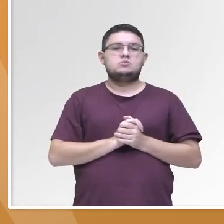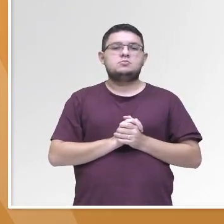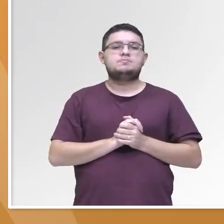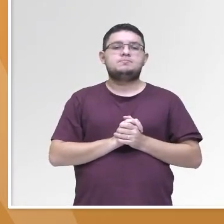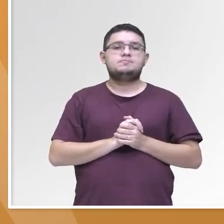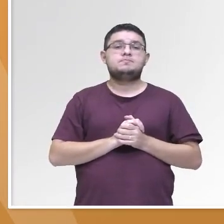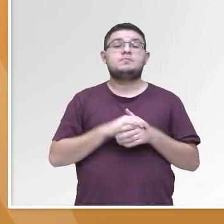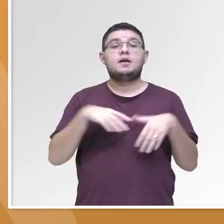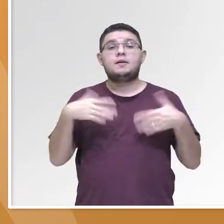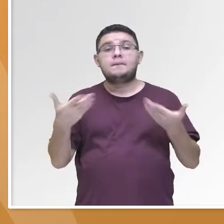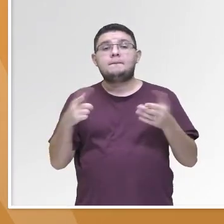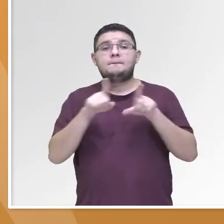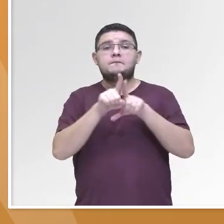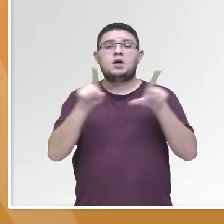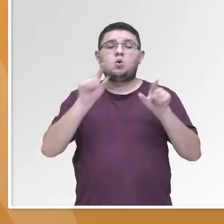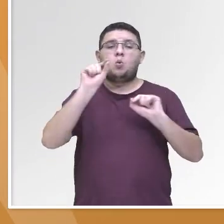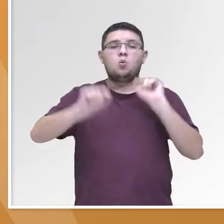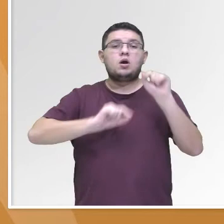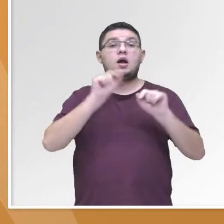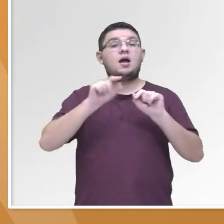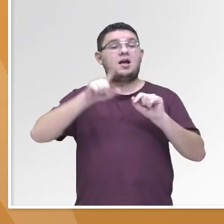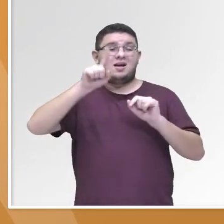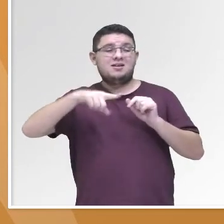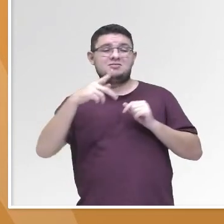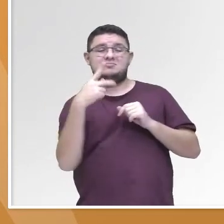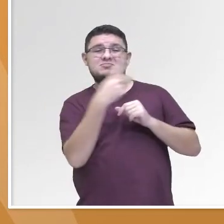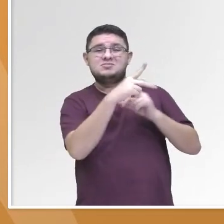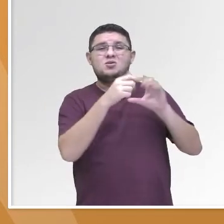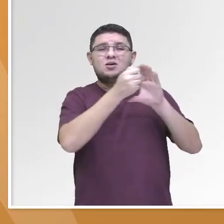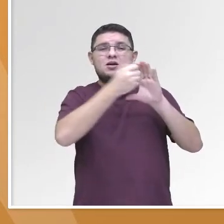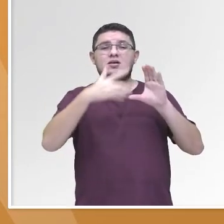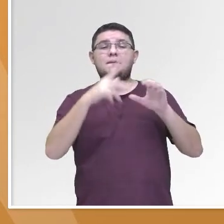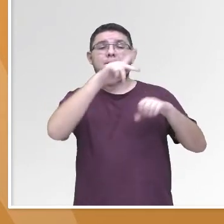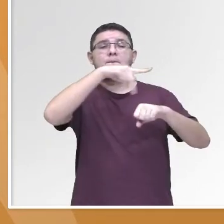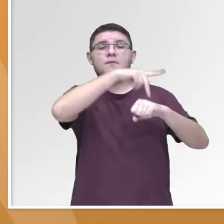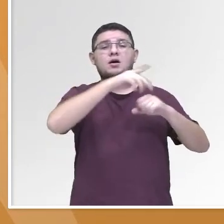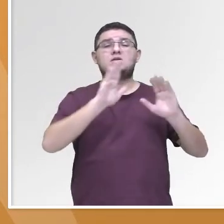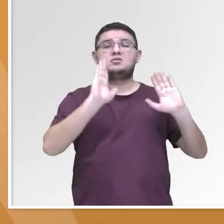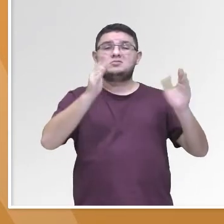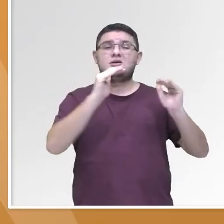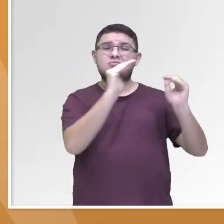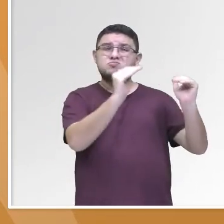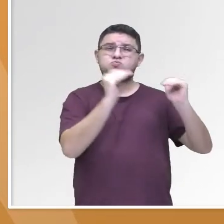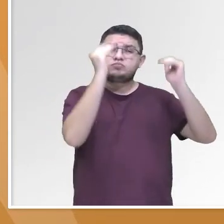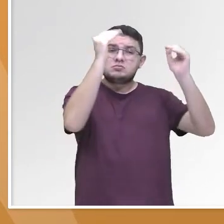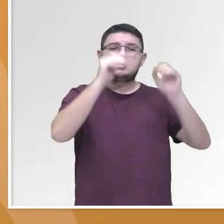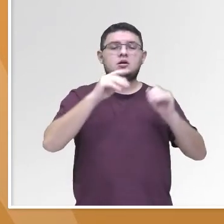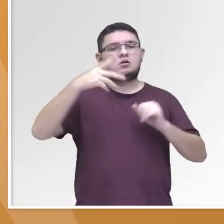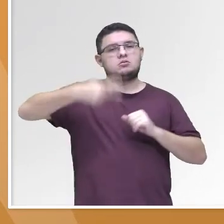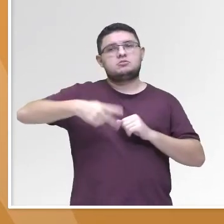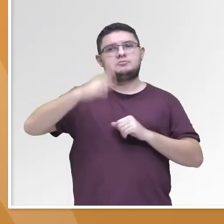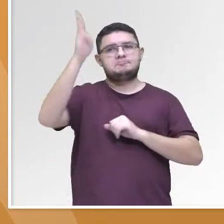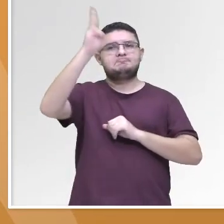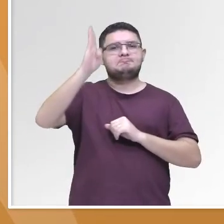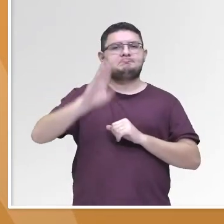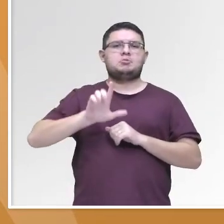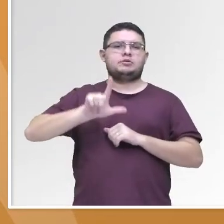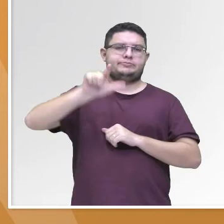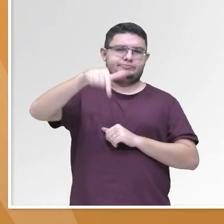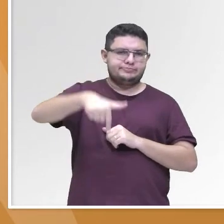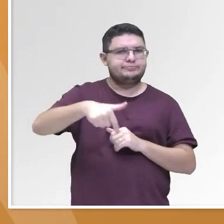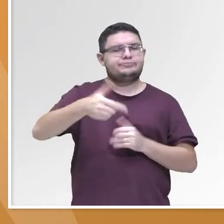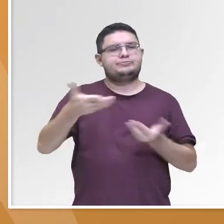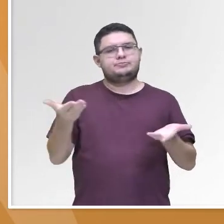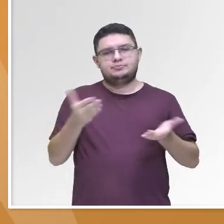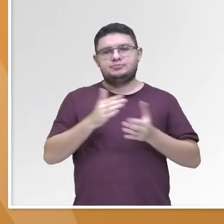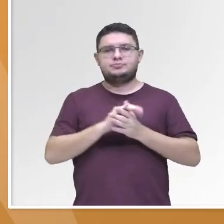né? Mas isso é característica de países desenvolvidos, né? Os países em desenvolvimento, o Brasil, por exemplo, ainda tem